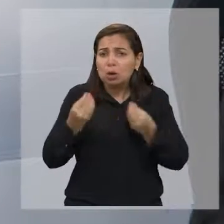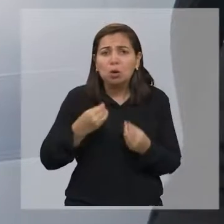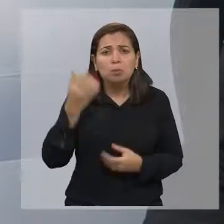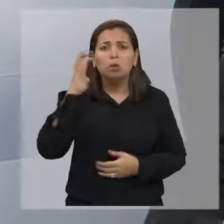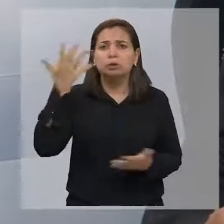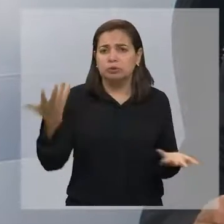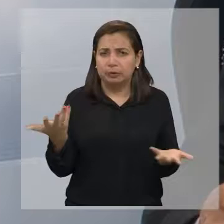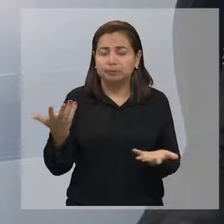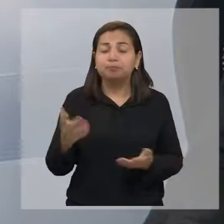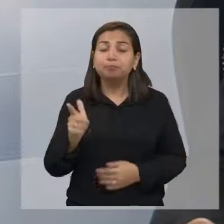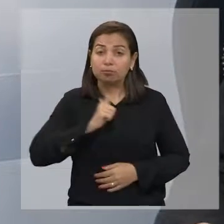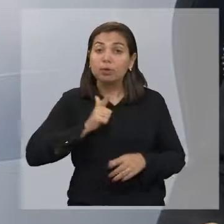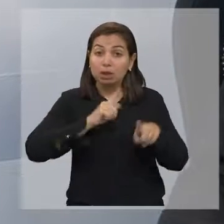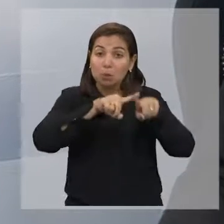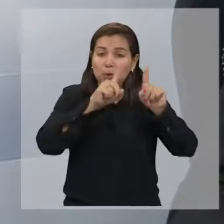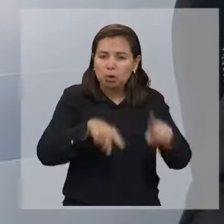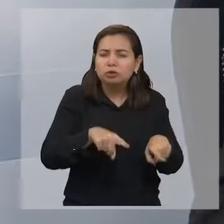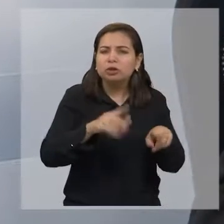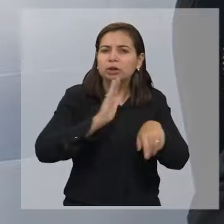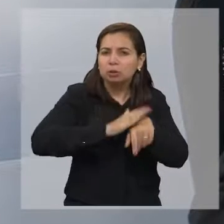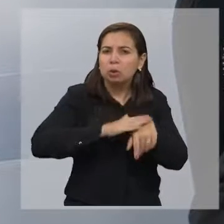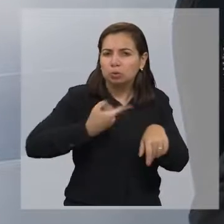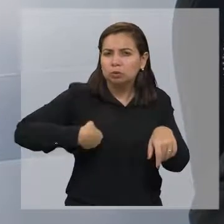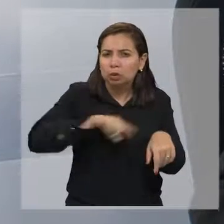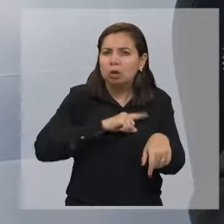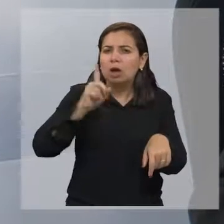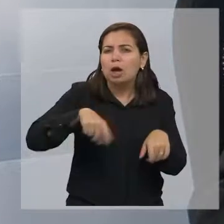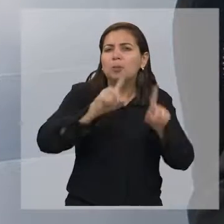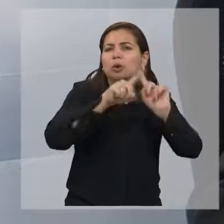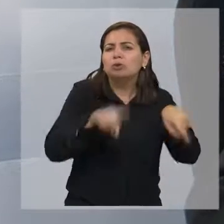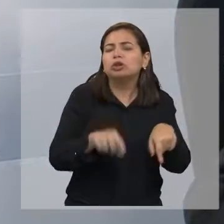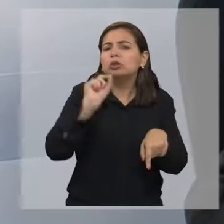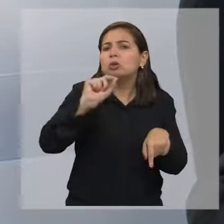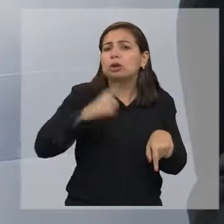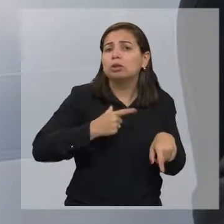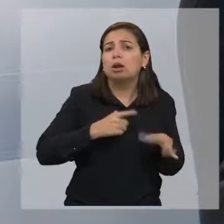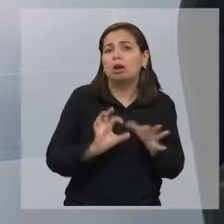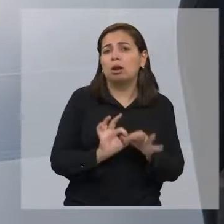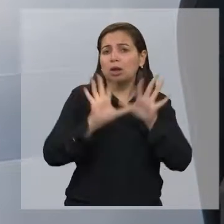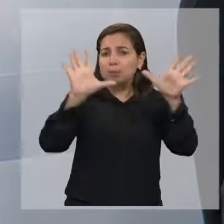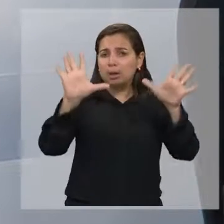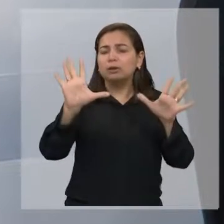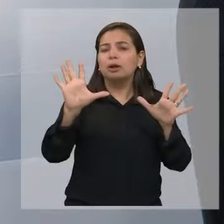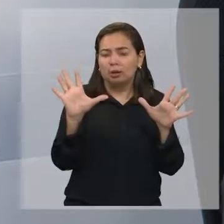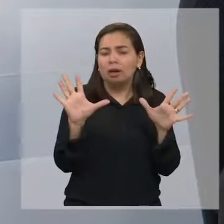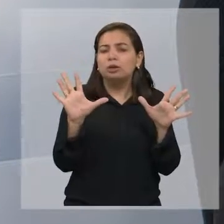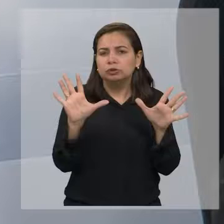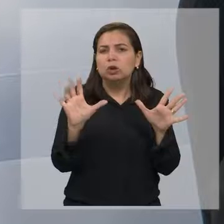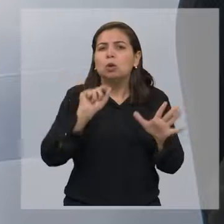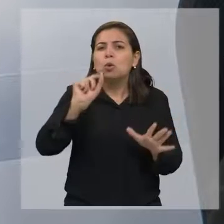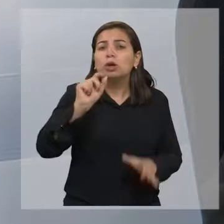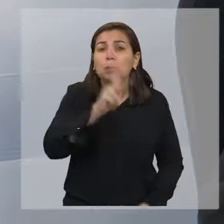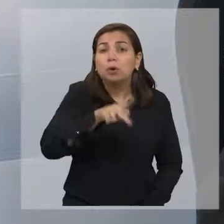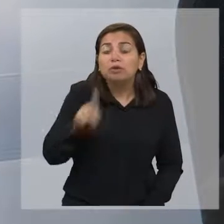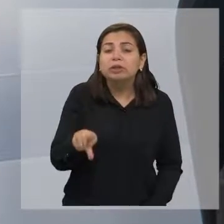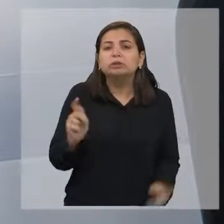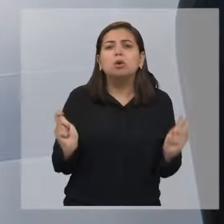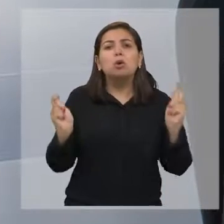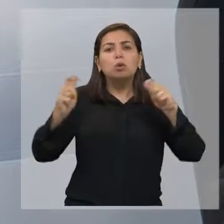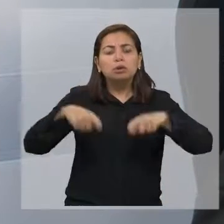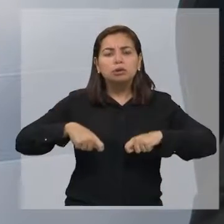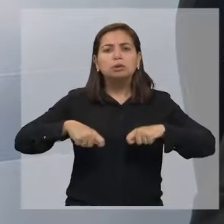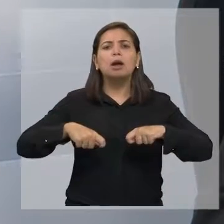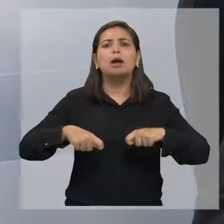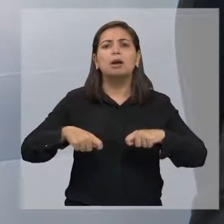que está em tramitação um projeto de nossa autoria, que é um projeto que estabelece a liberdade de cátedra, para que o professor possa